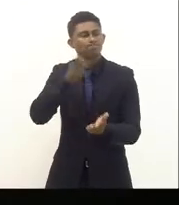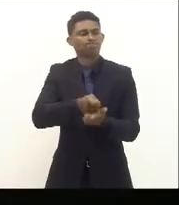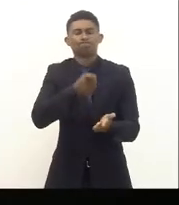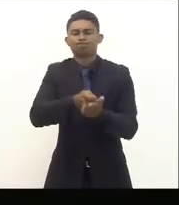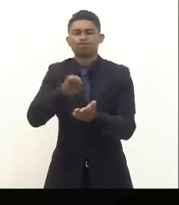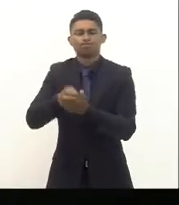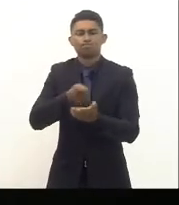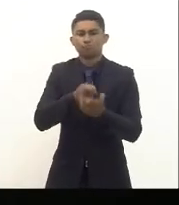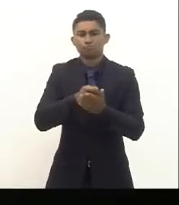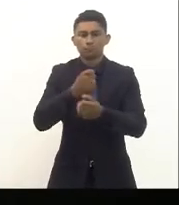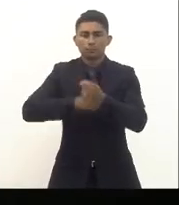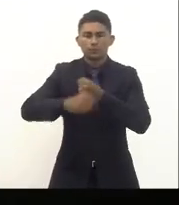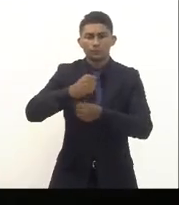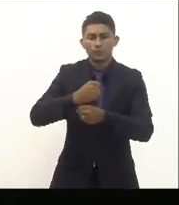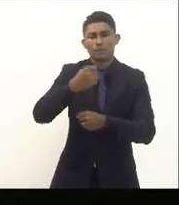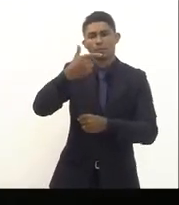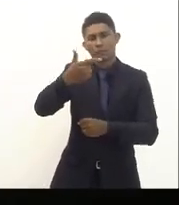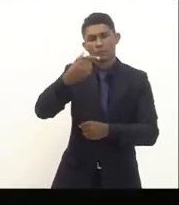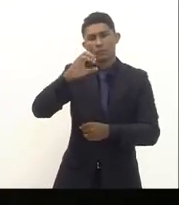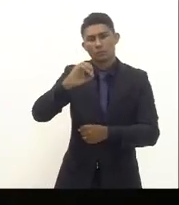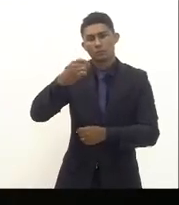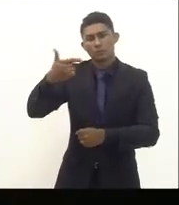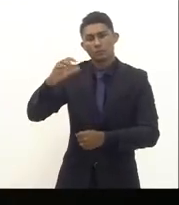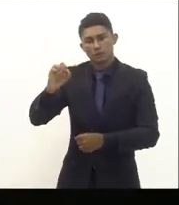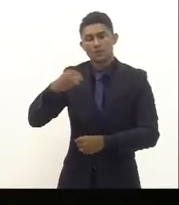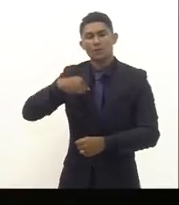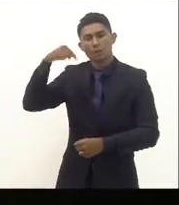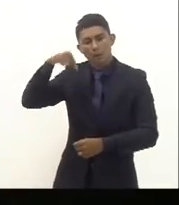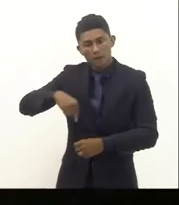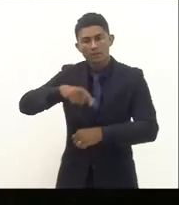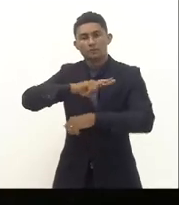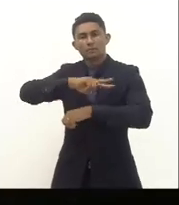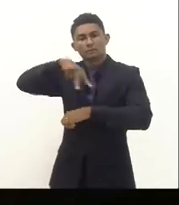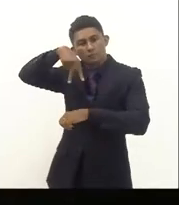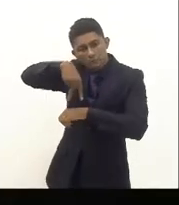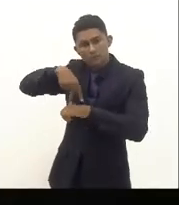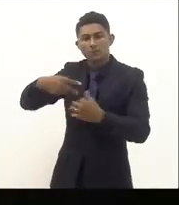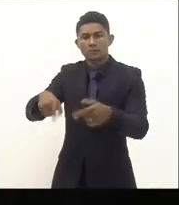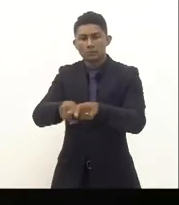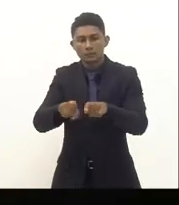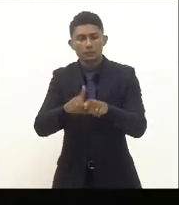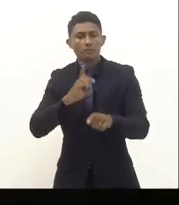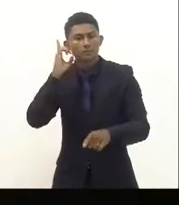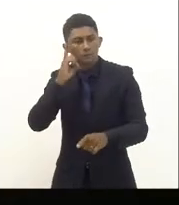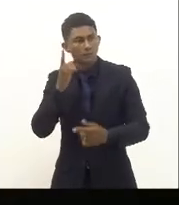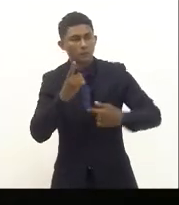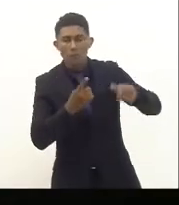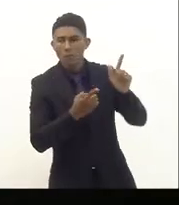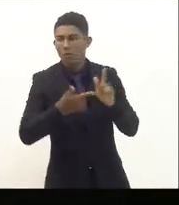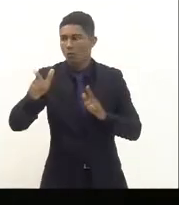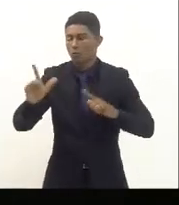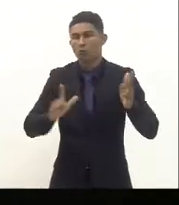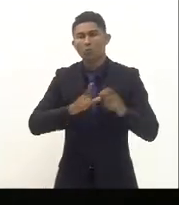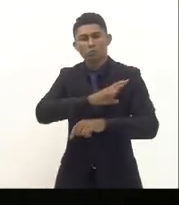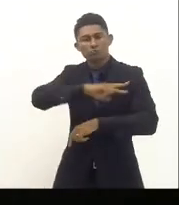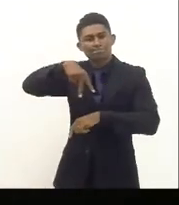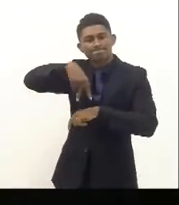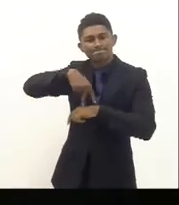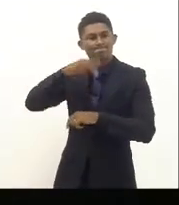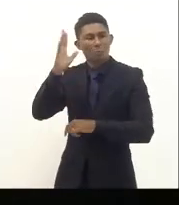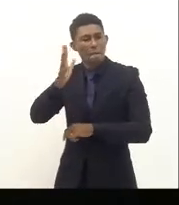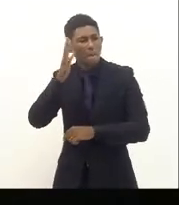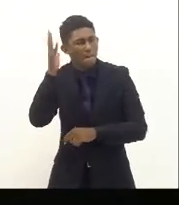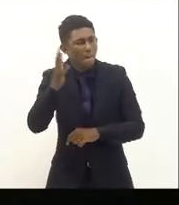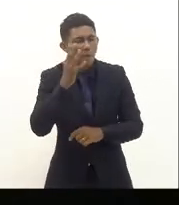em consumir vinhos mais uma vez eu vim aqui nesse plenário outros deputados também vemos aqui falar